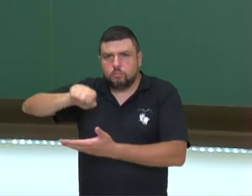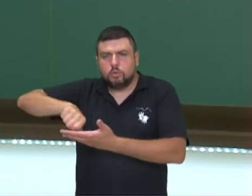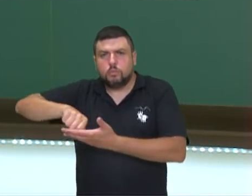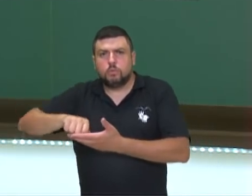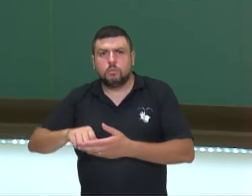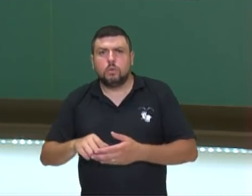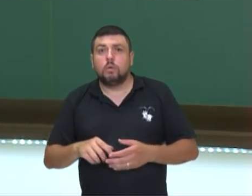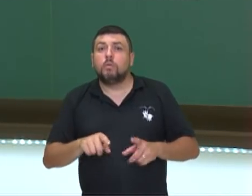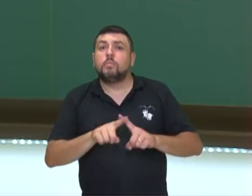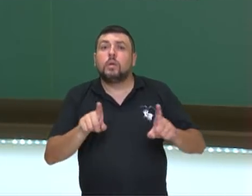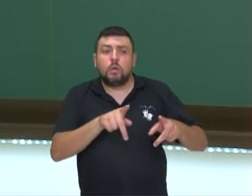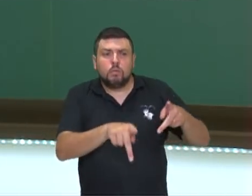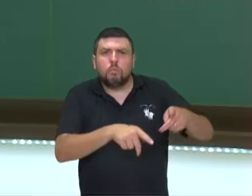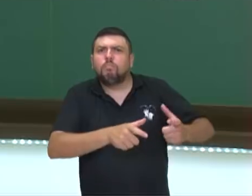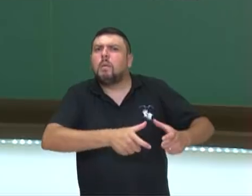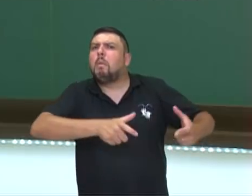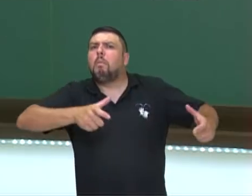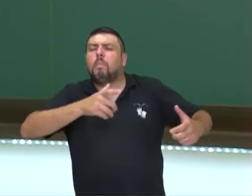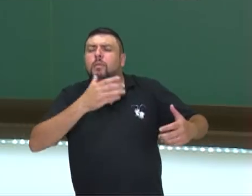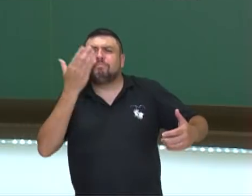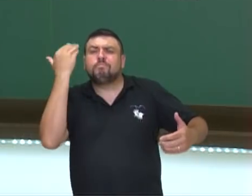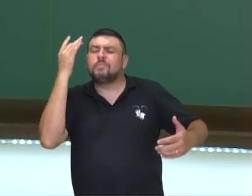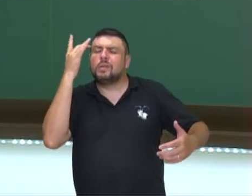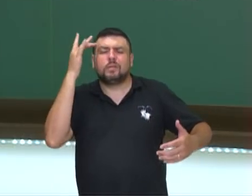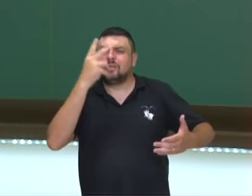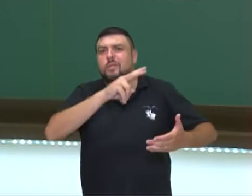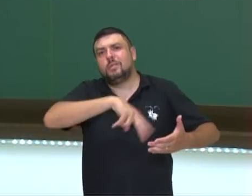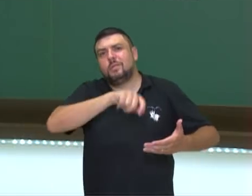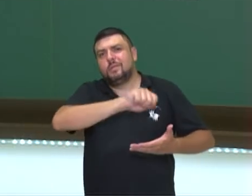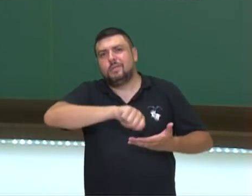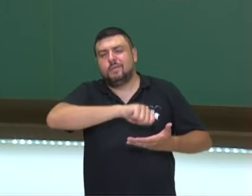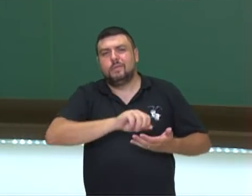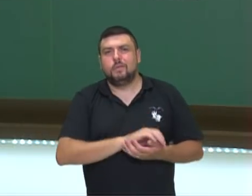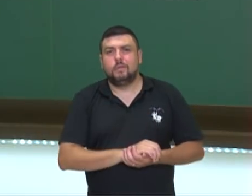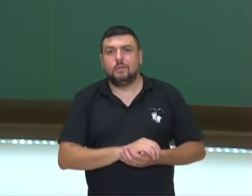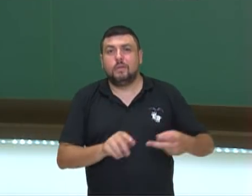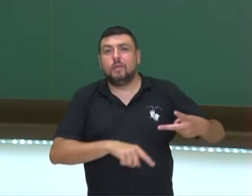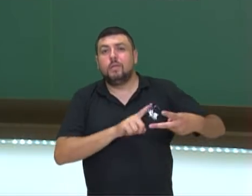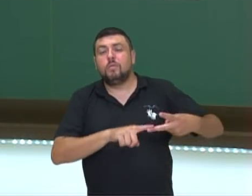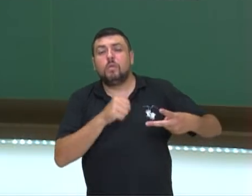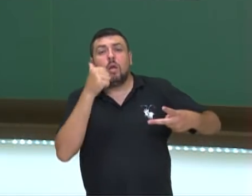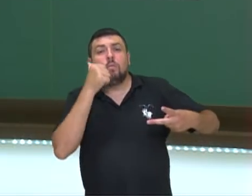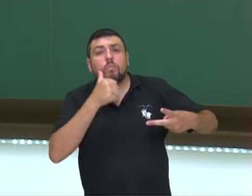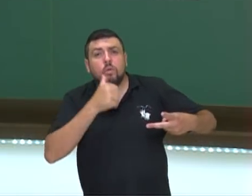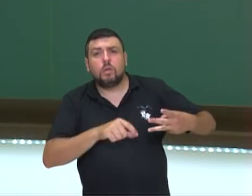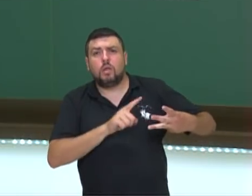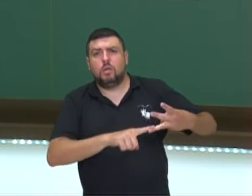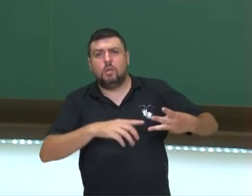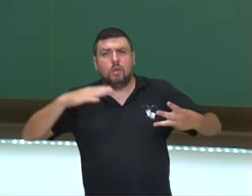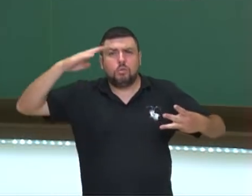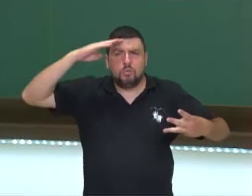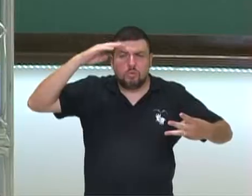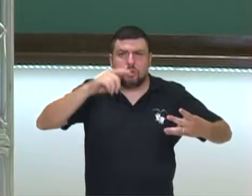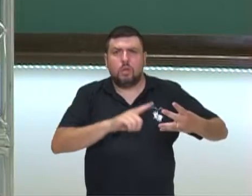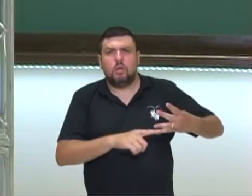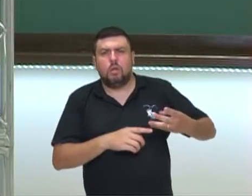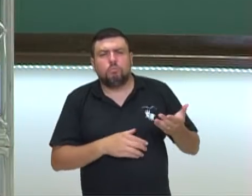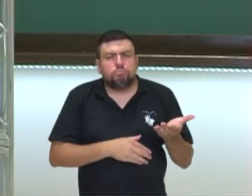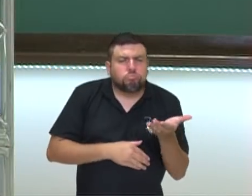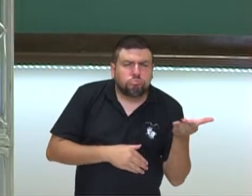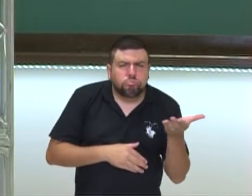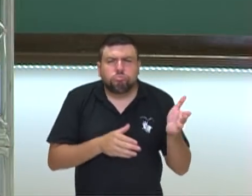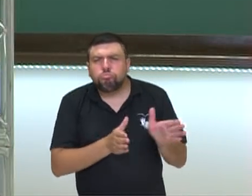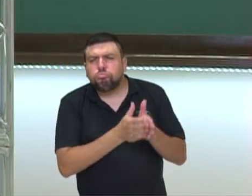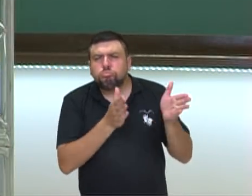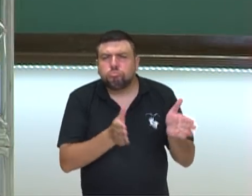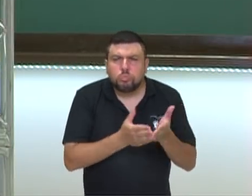maioria da população brasileira. Mulheres, como consequência, mulheres, soldados, mendigos, religiosos e outros grupos